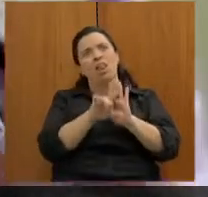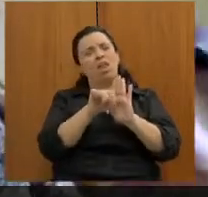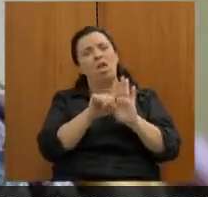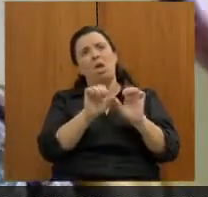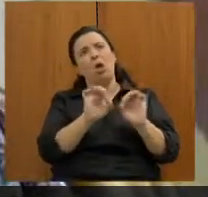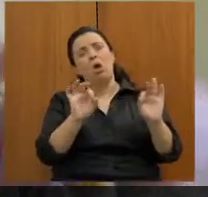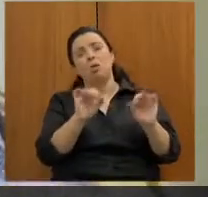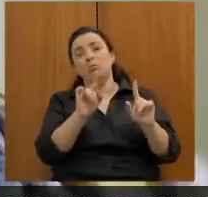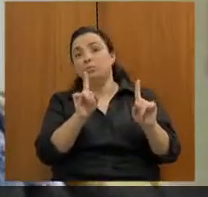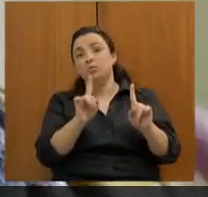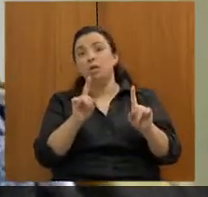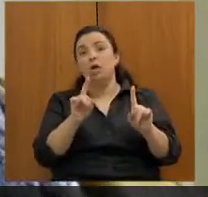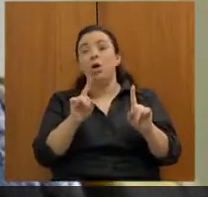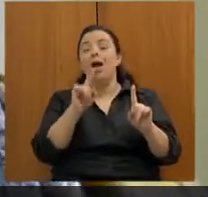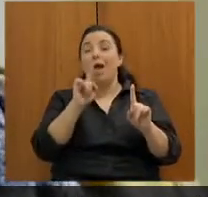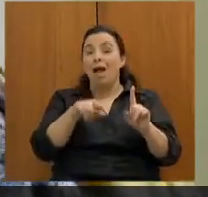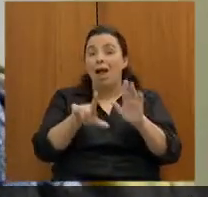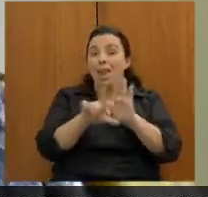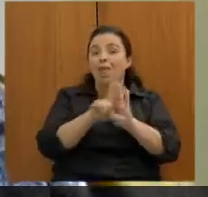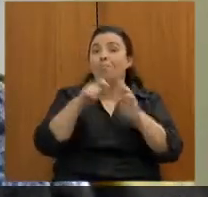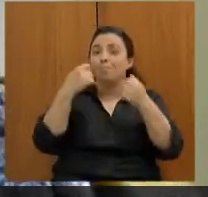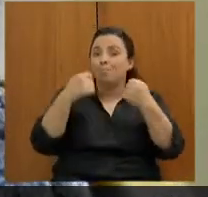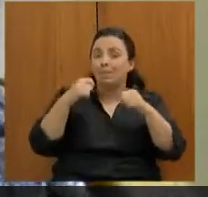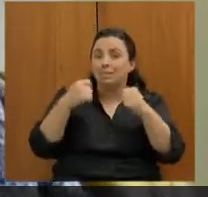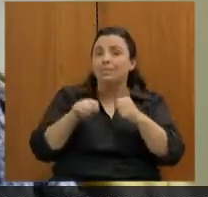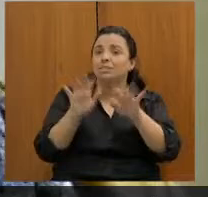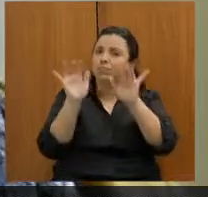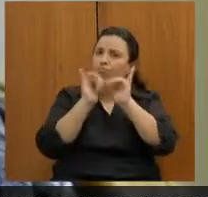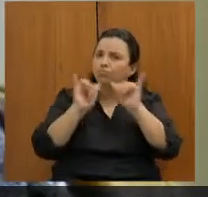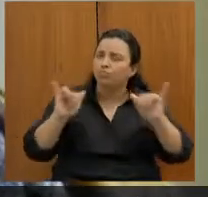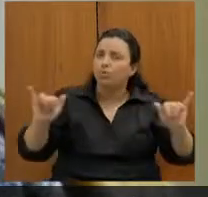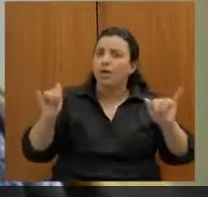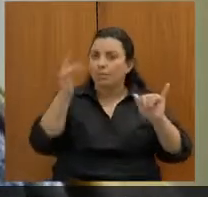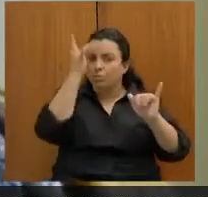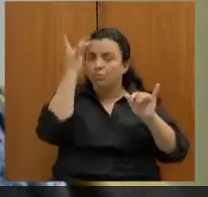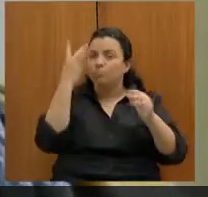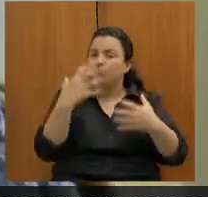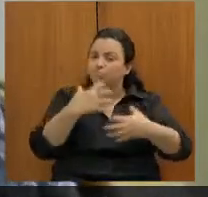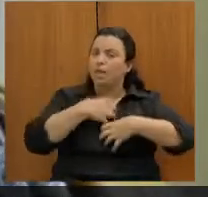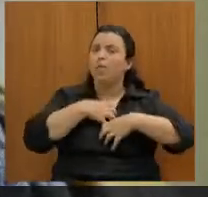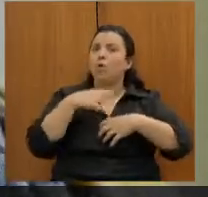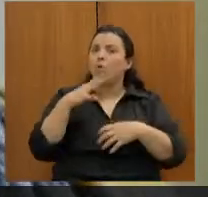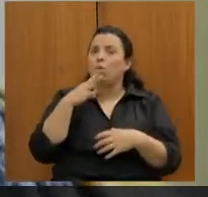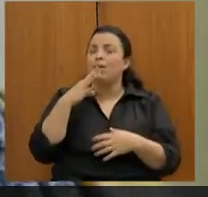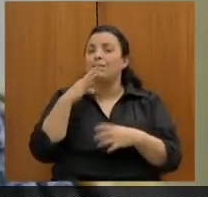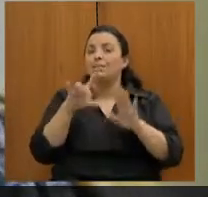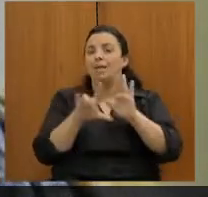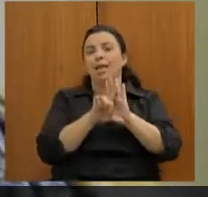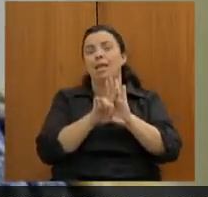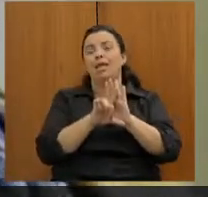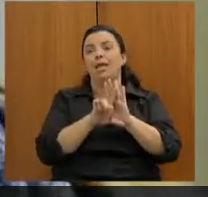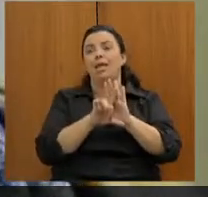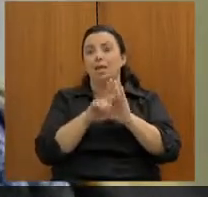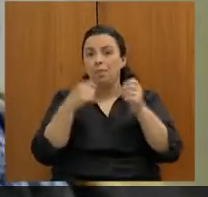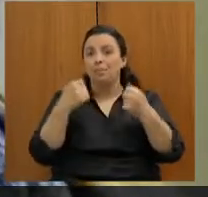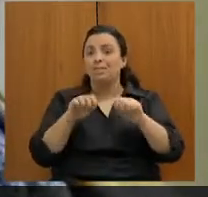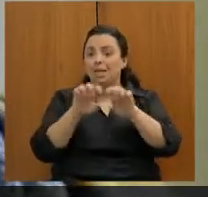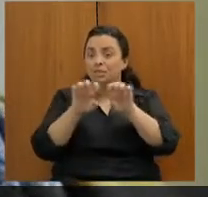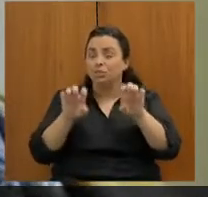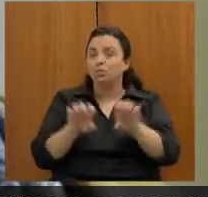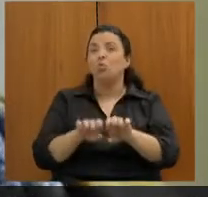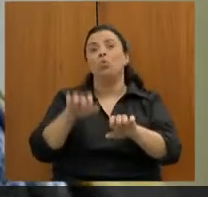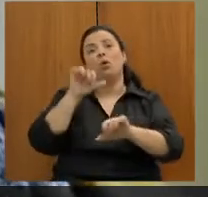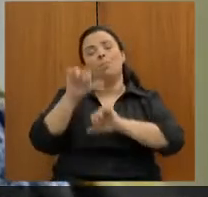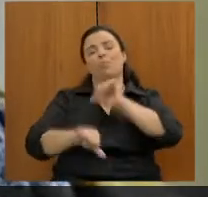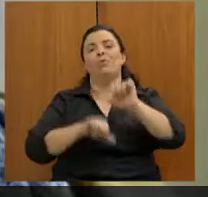sem entranhado e a gente precisa entender isso como problema complexo que é e mexer nas estruturas né obviamente